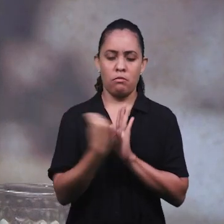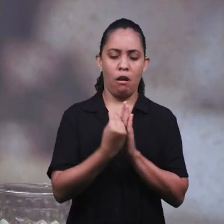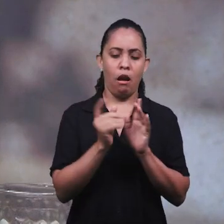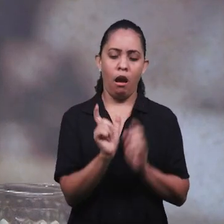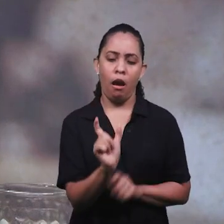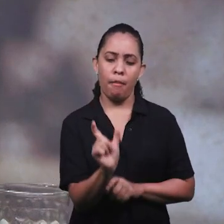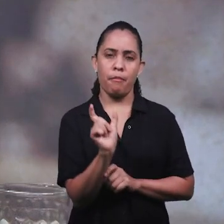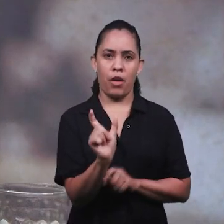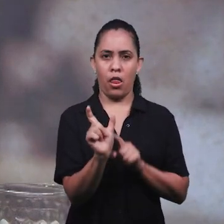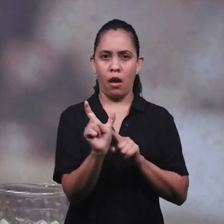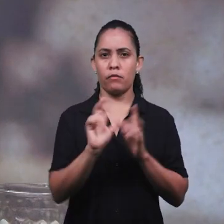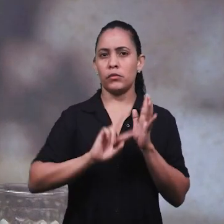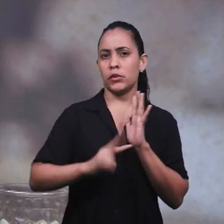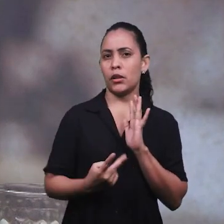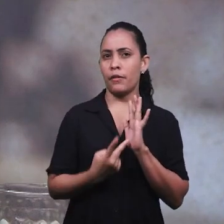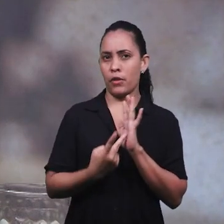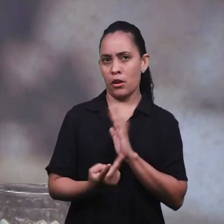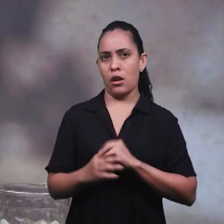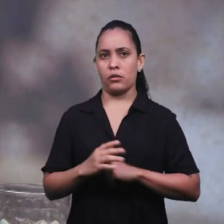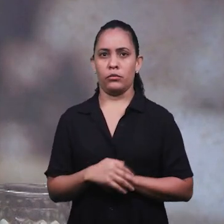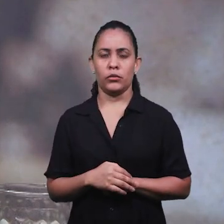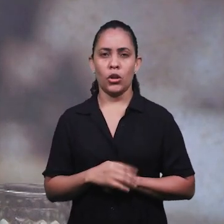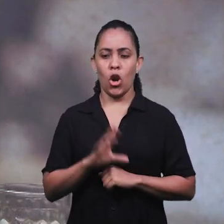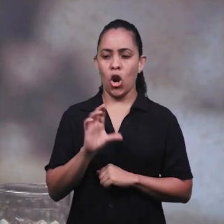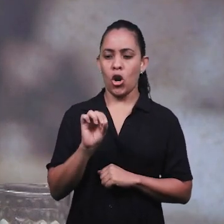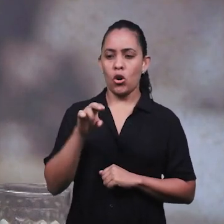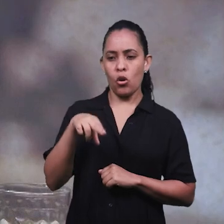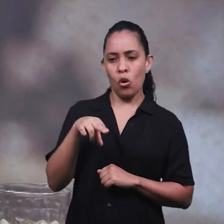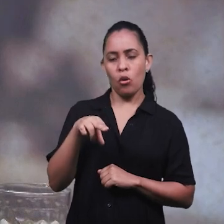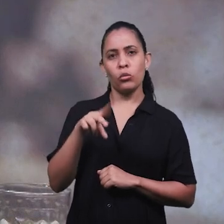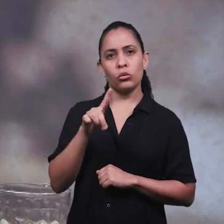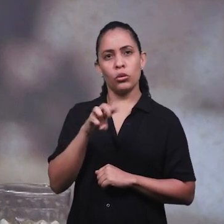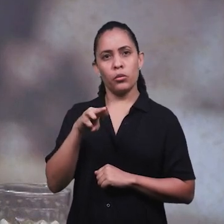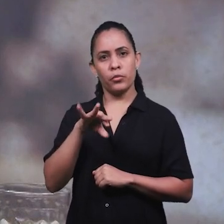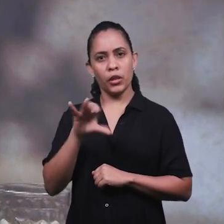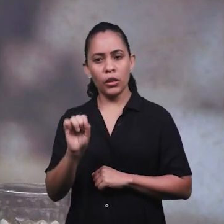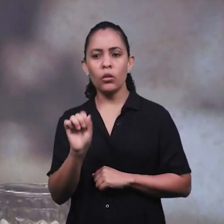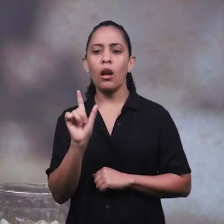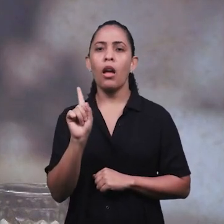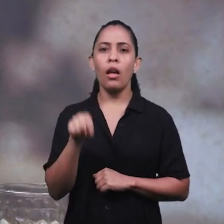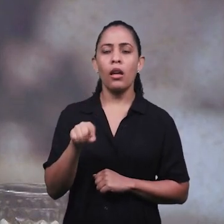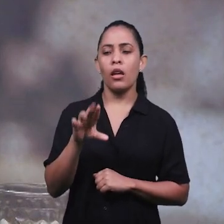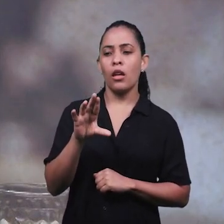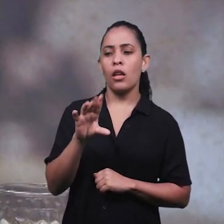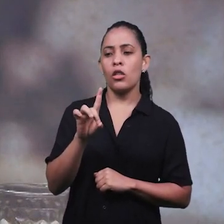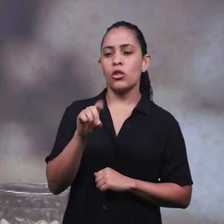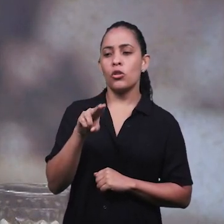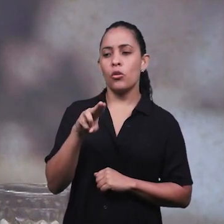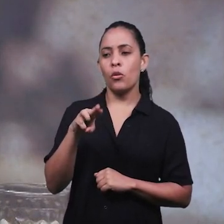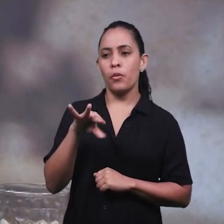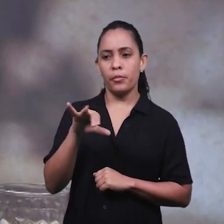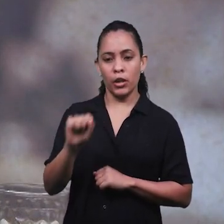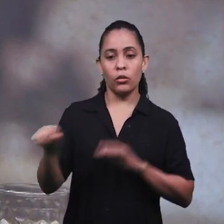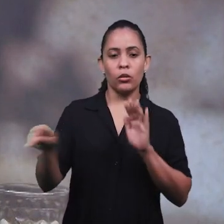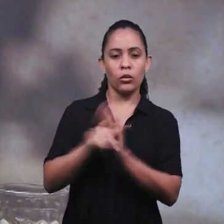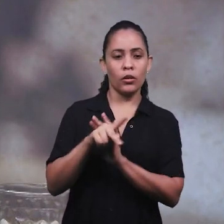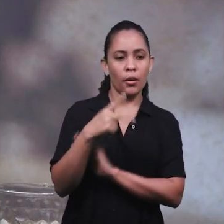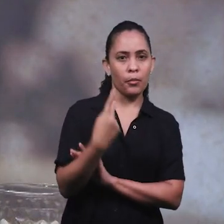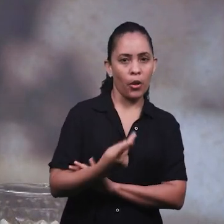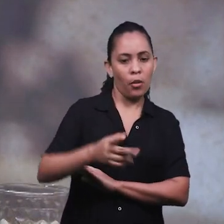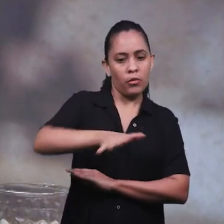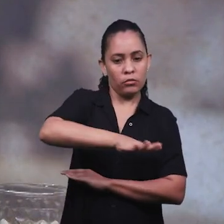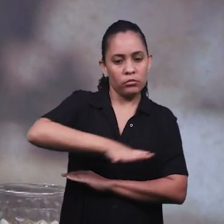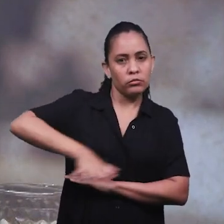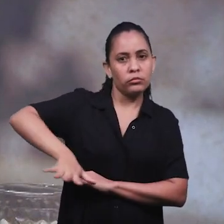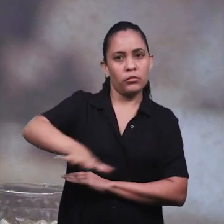palavra. Correto. Condomínio. Domínio, todo mundo consegue perceber que faz menção a domínio, a propriedade sobre